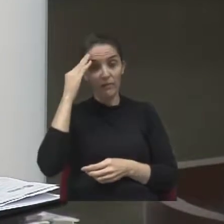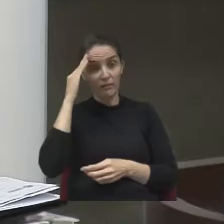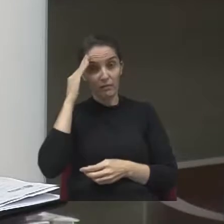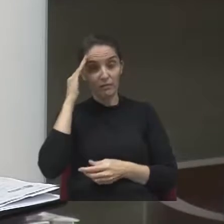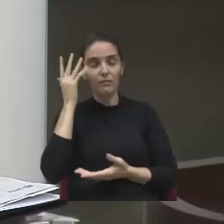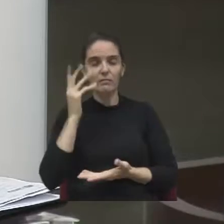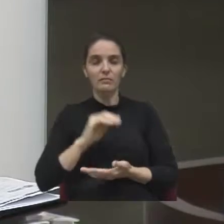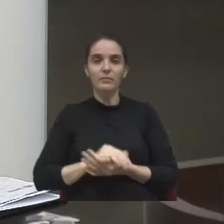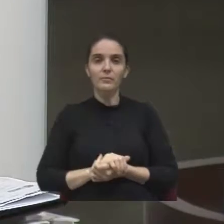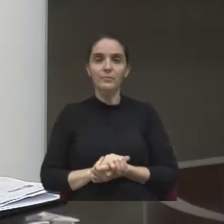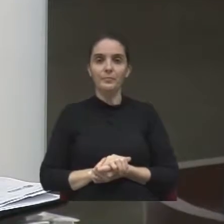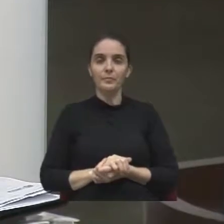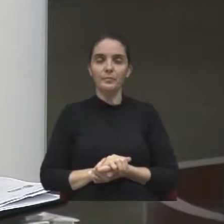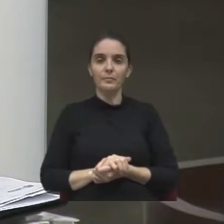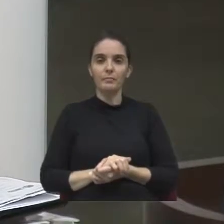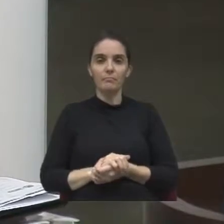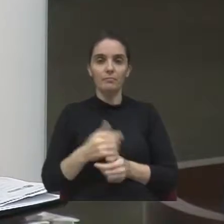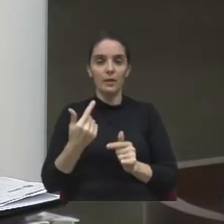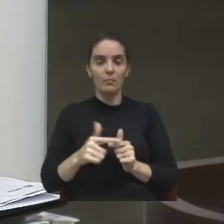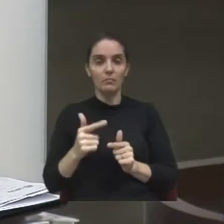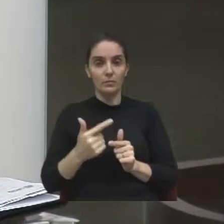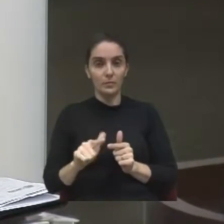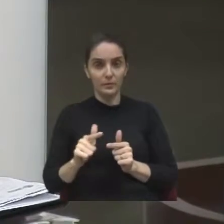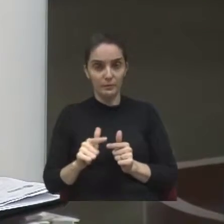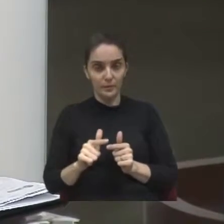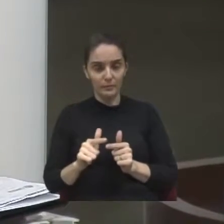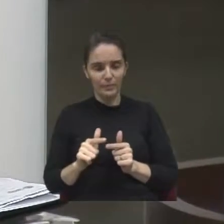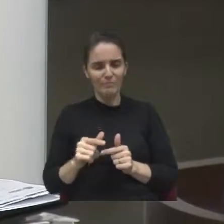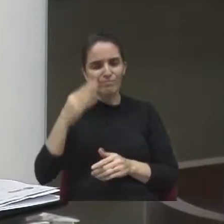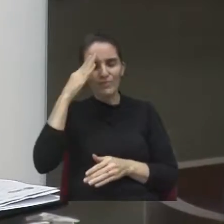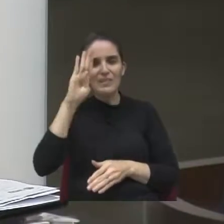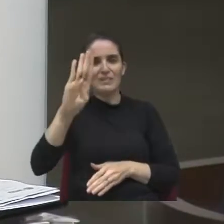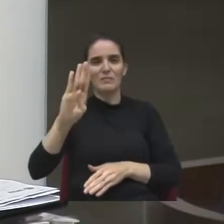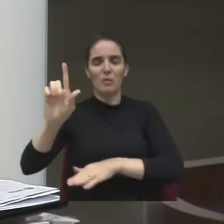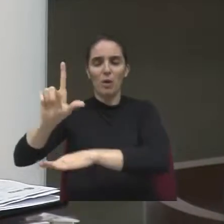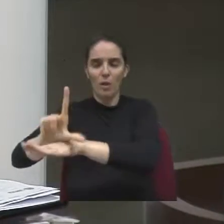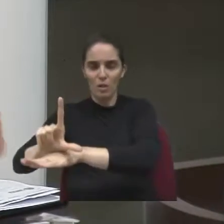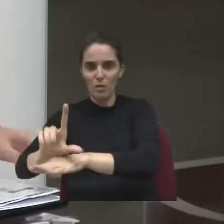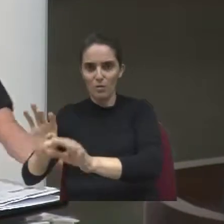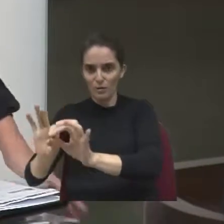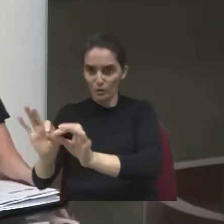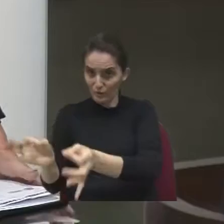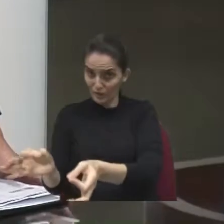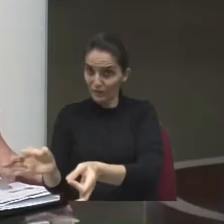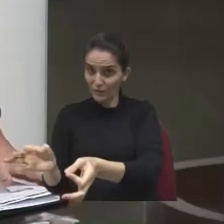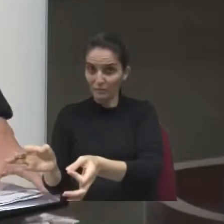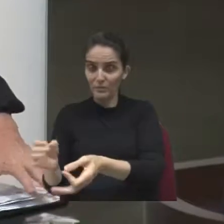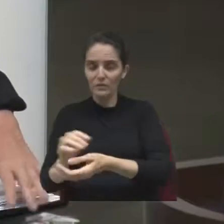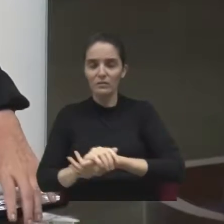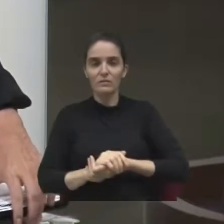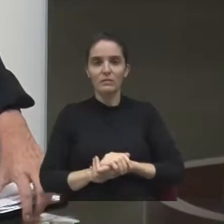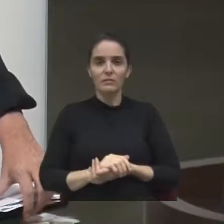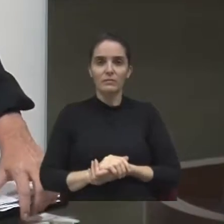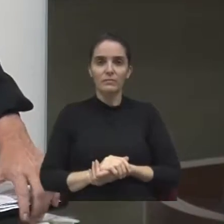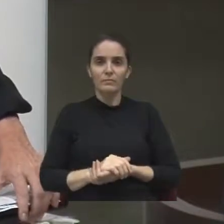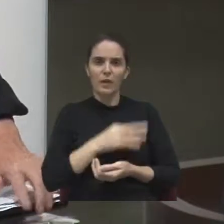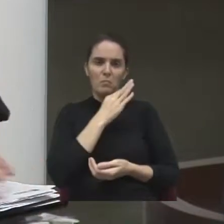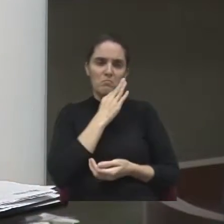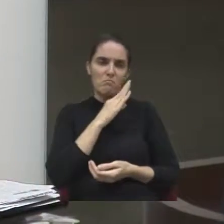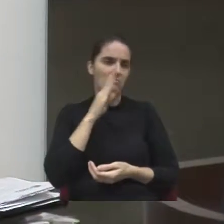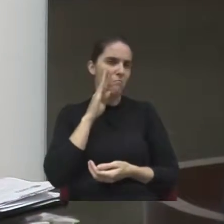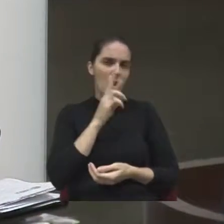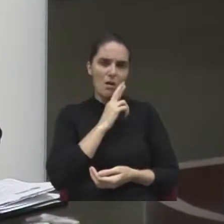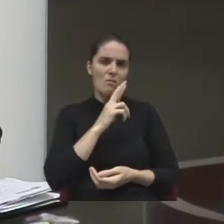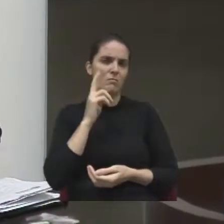o problema enfrentado pelos, principalmente, pequenos comerciantes, que não têm o poder do